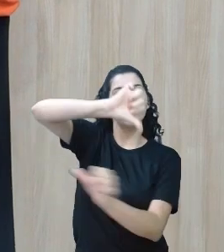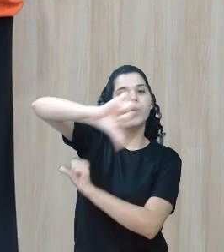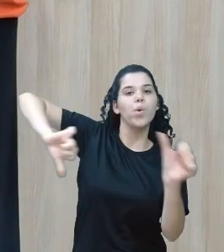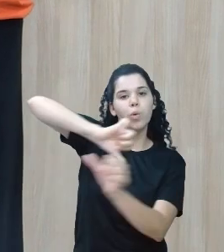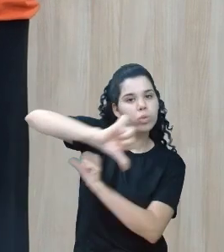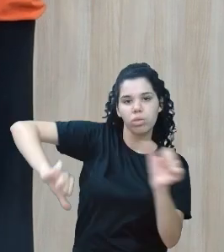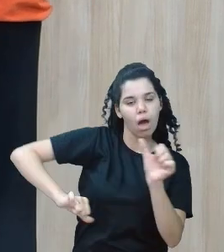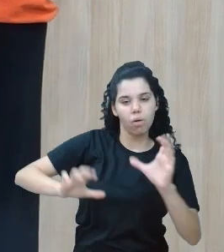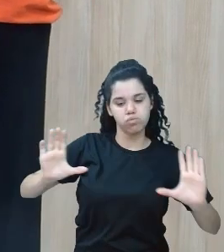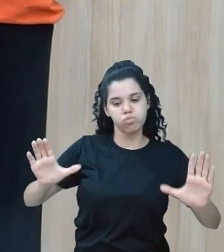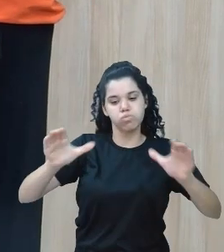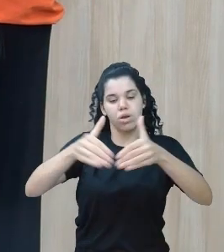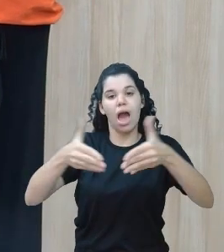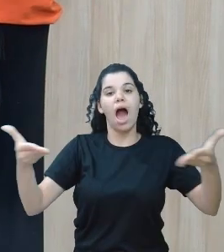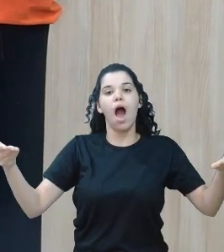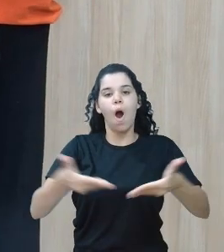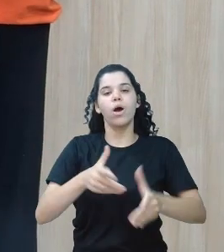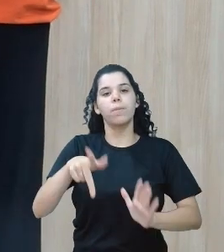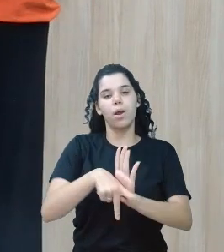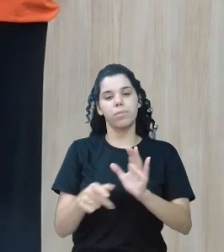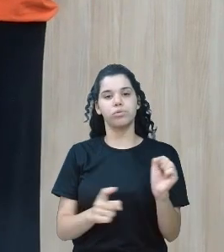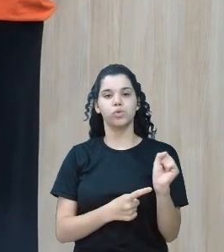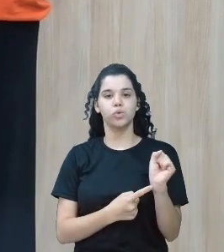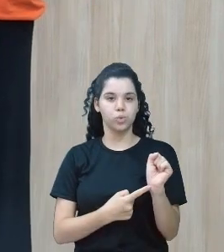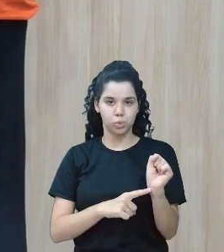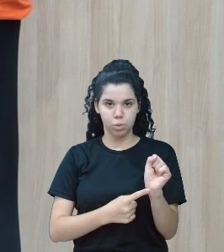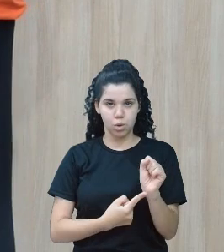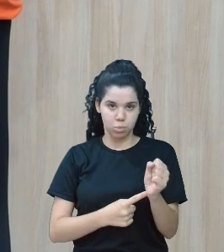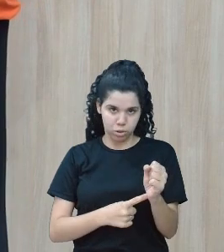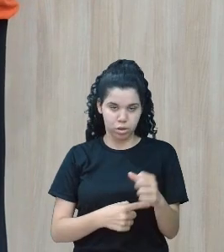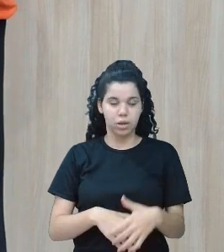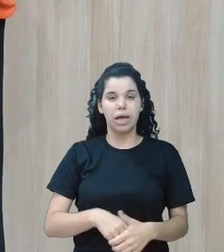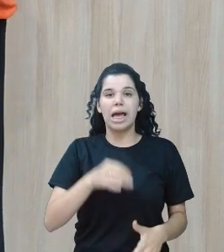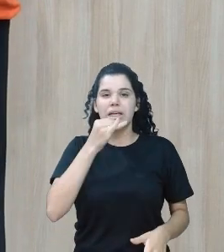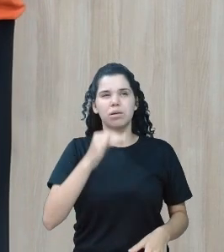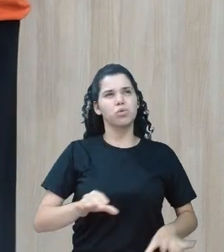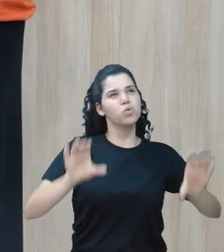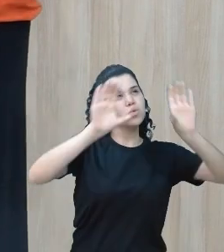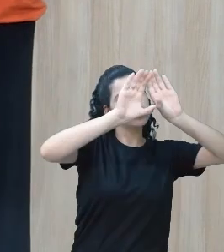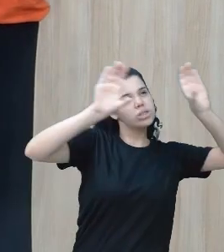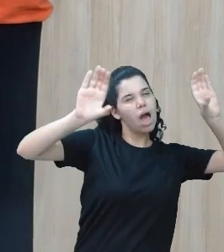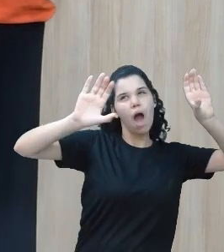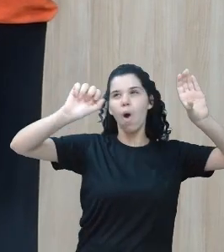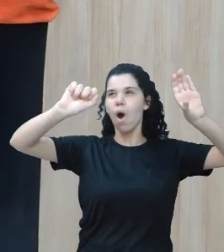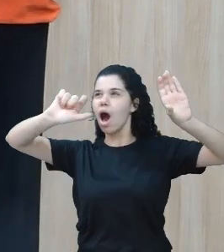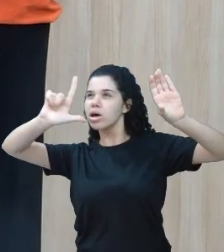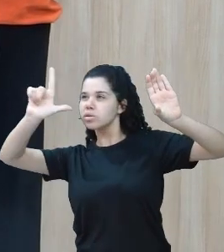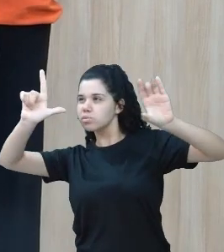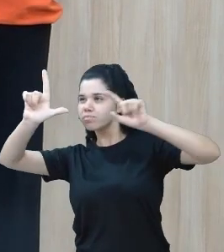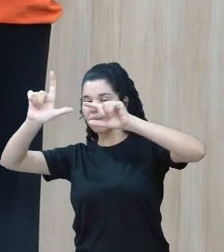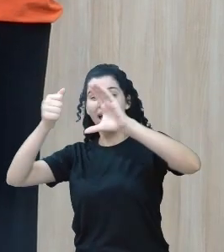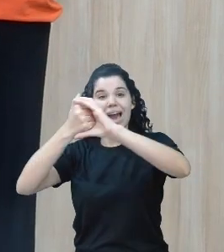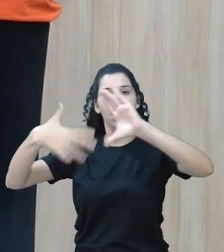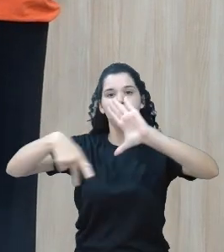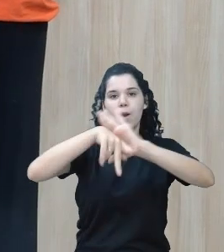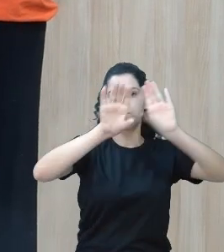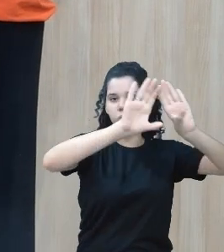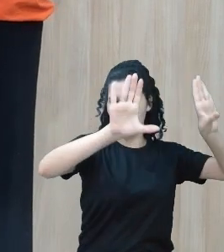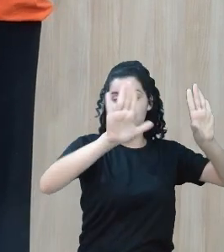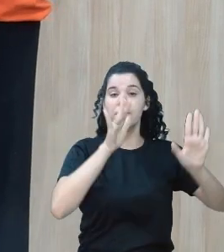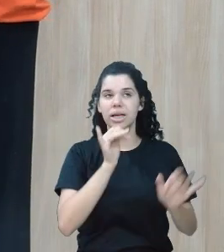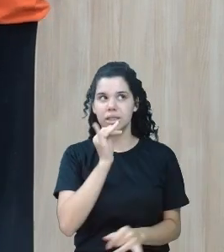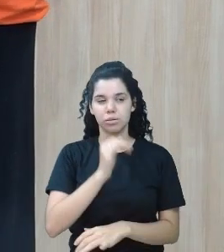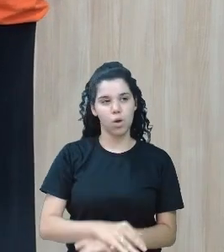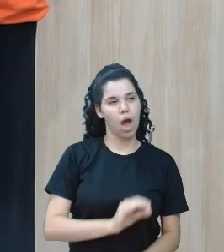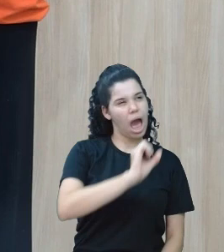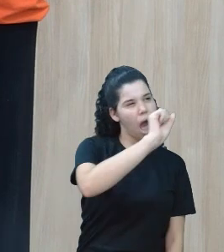e vai ser um substantivo. Então, o céu é azul, azul é adjetivo, uma característica do céu. Mas quando eu digo